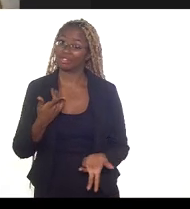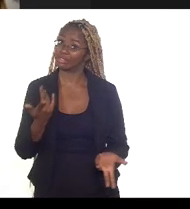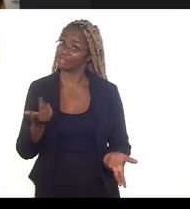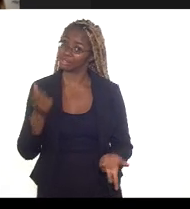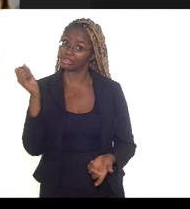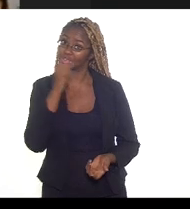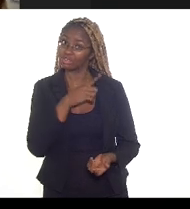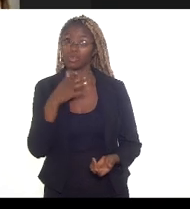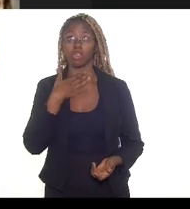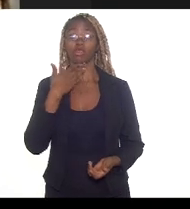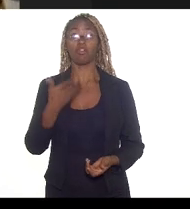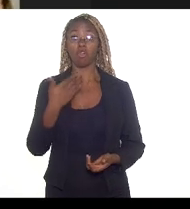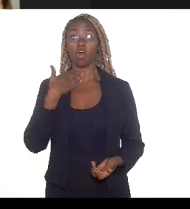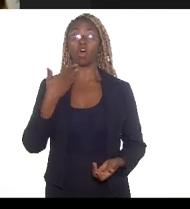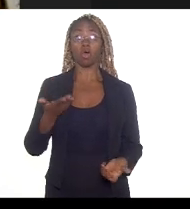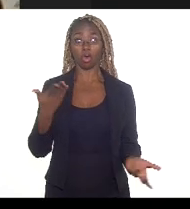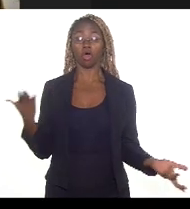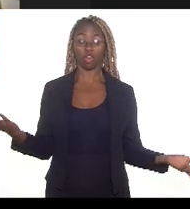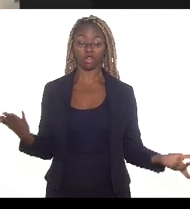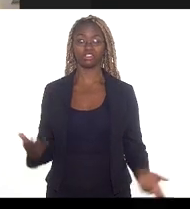bota o vozeirão para fora.